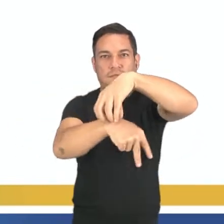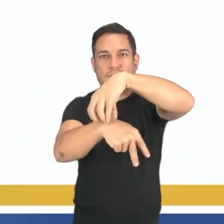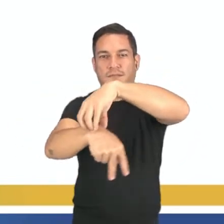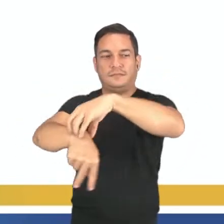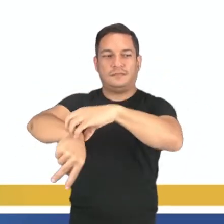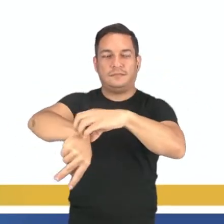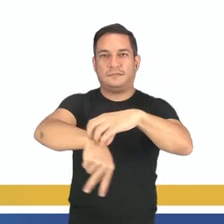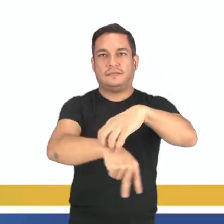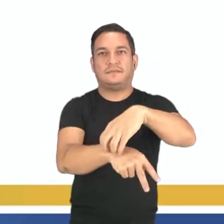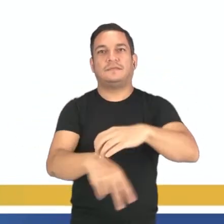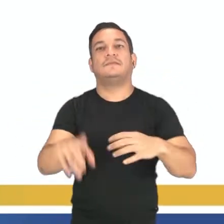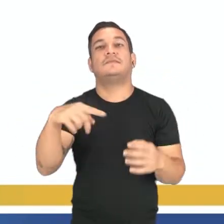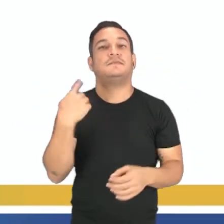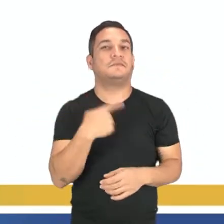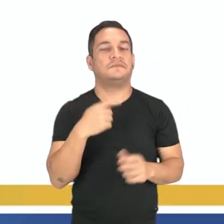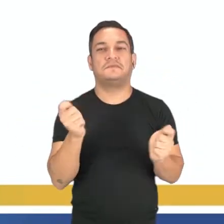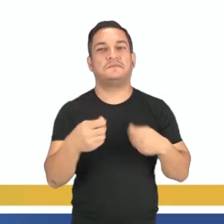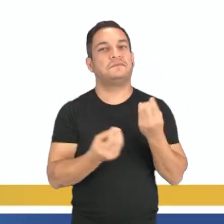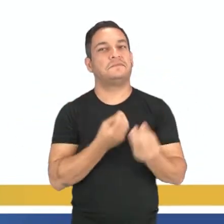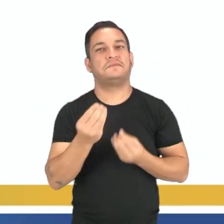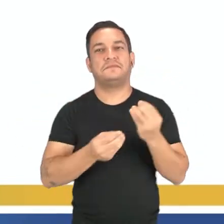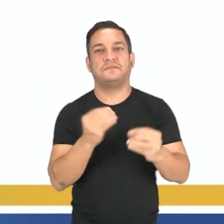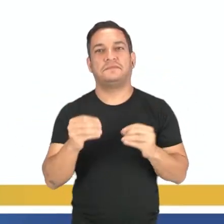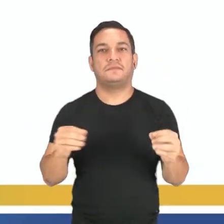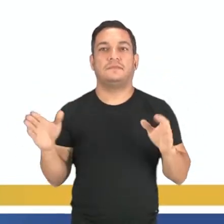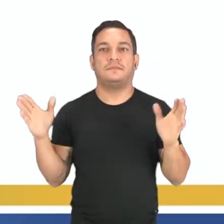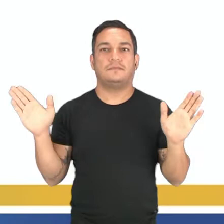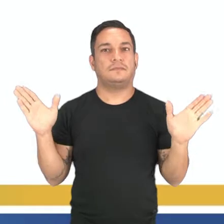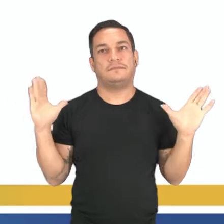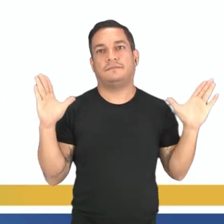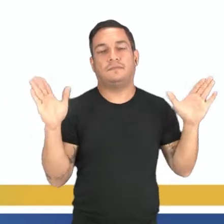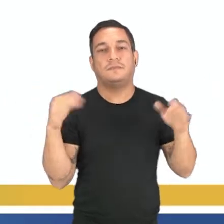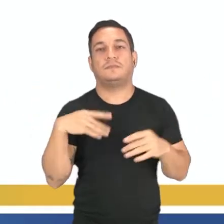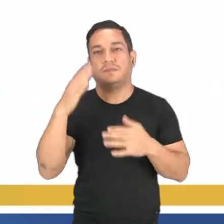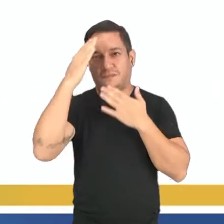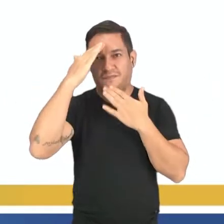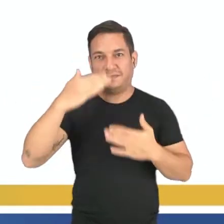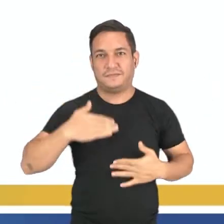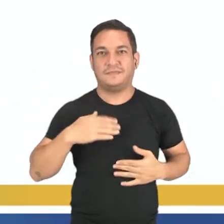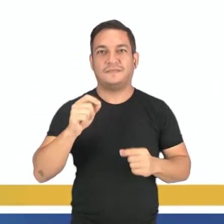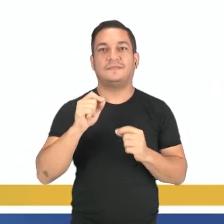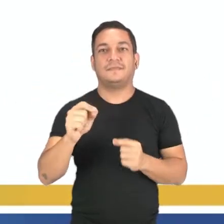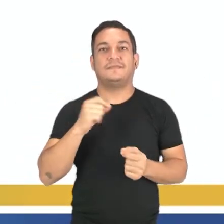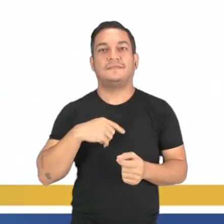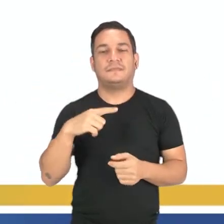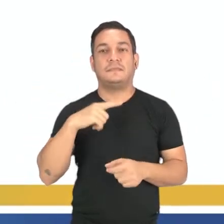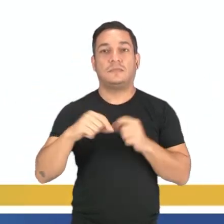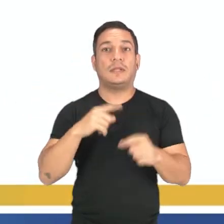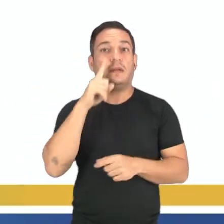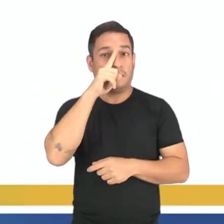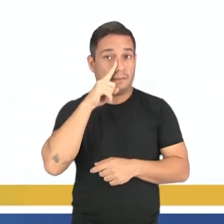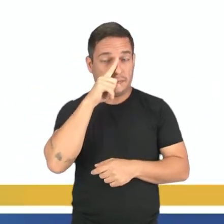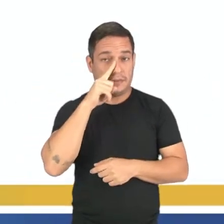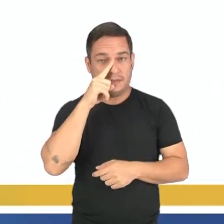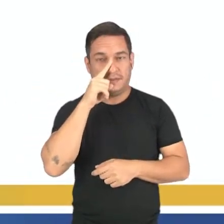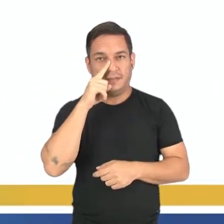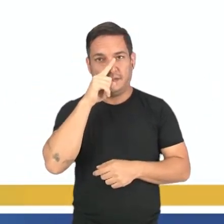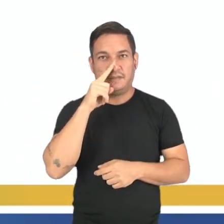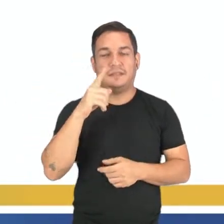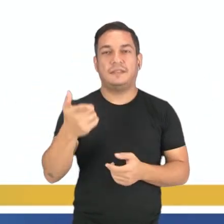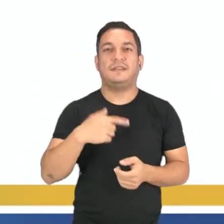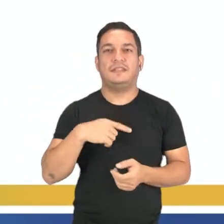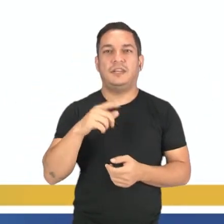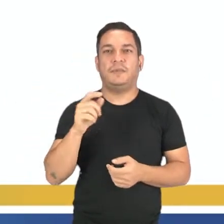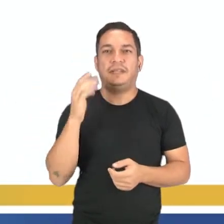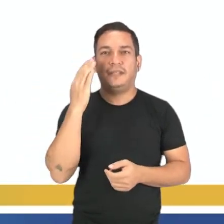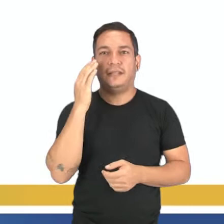fomos feitos para voar, né? O corpo interpreta o evento como uma atividade de alto risco e, por isso, aumenta a